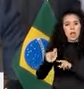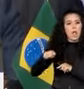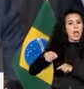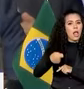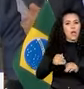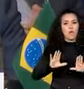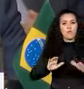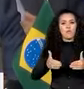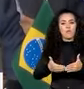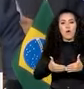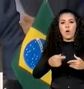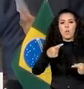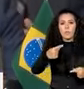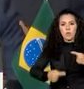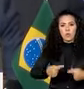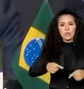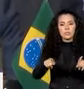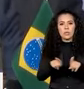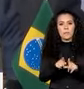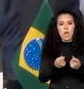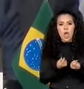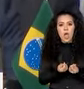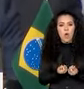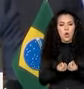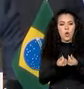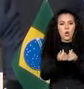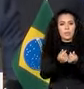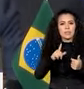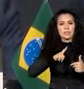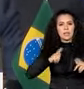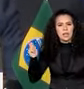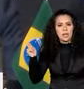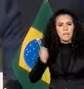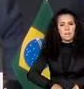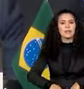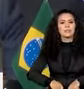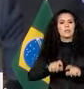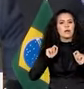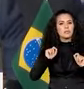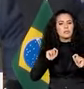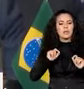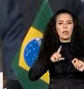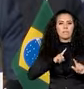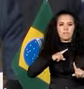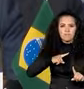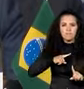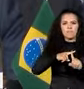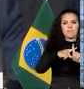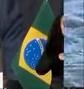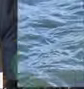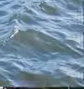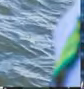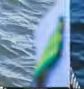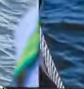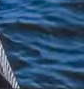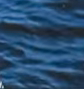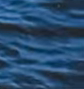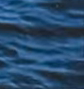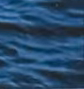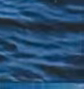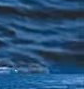político e econômico com maior capacidade de influenciar positivamente a agenda